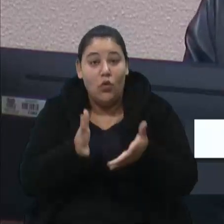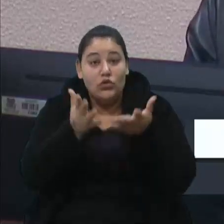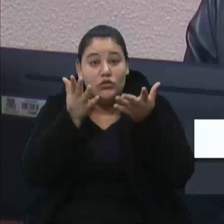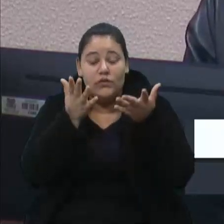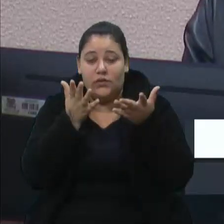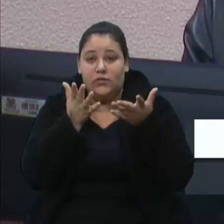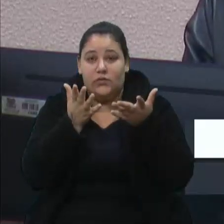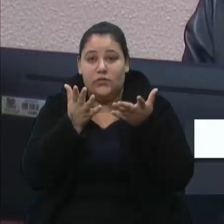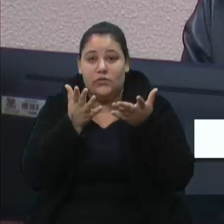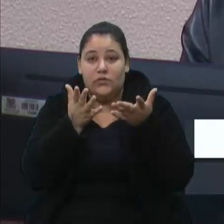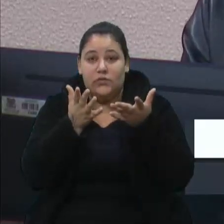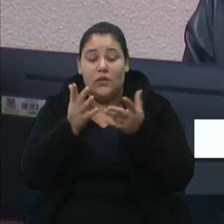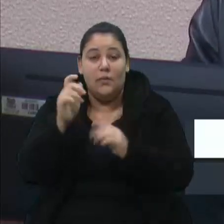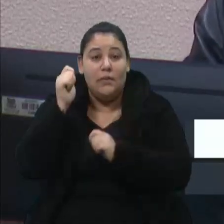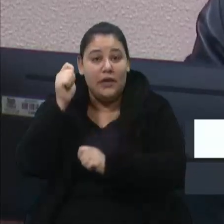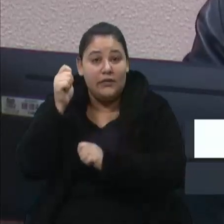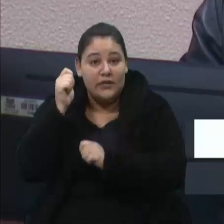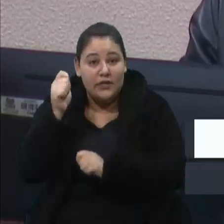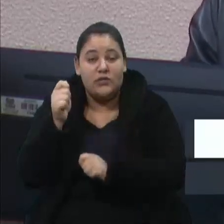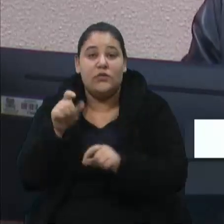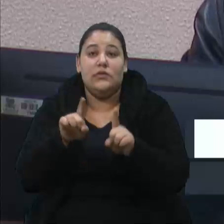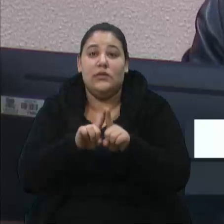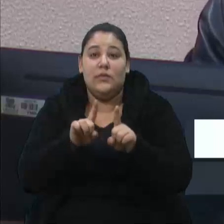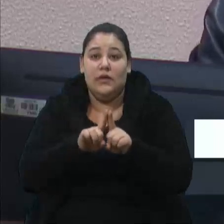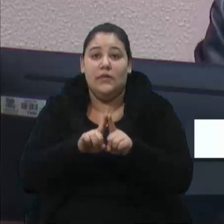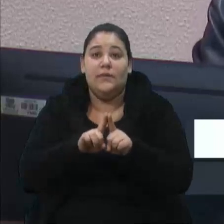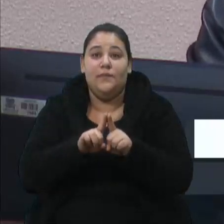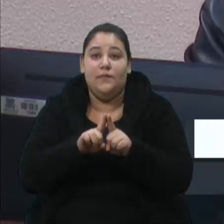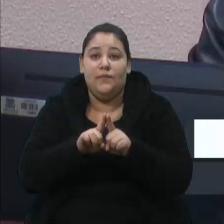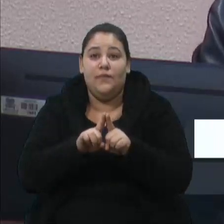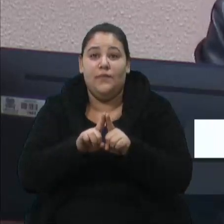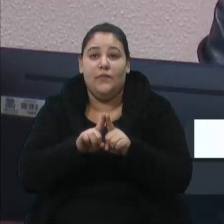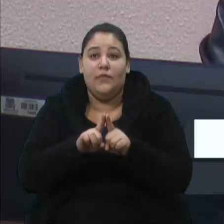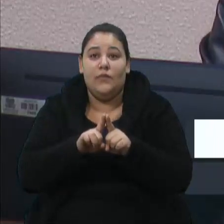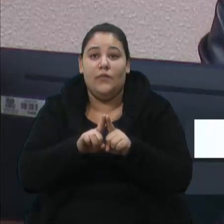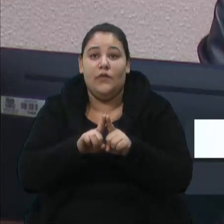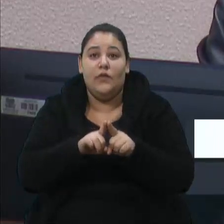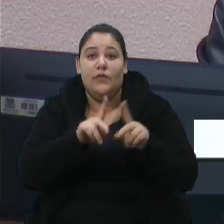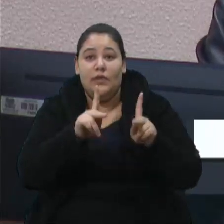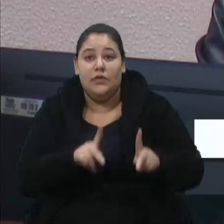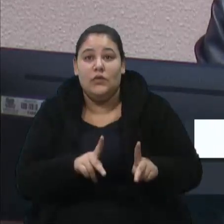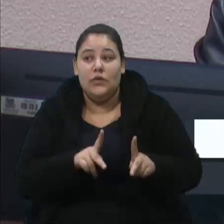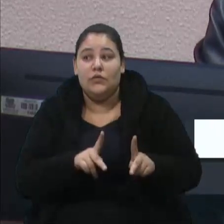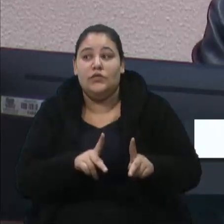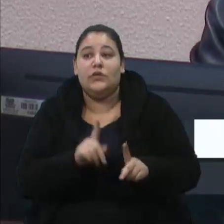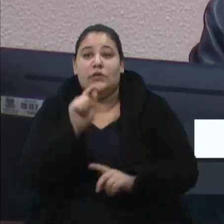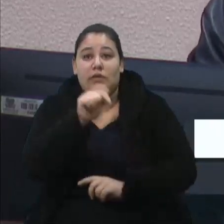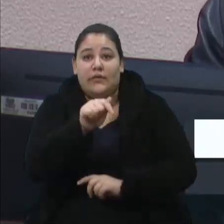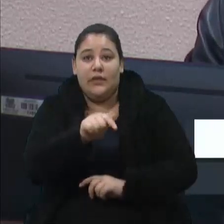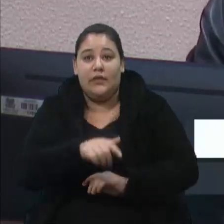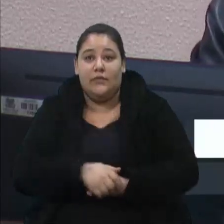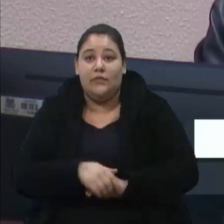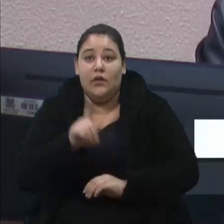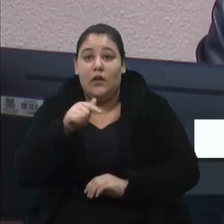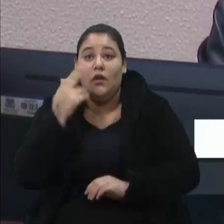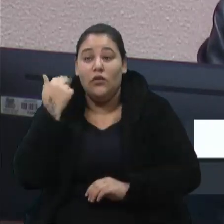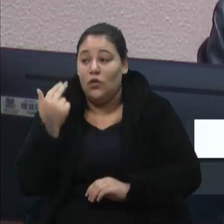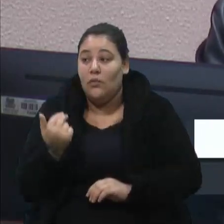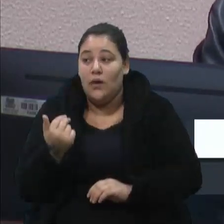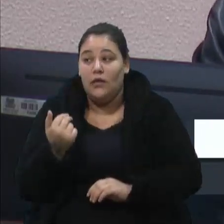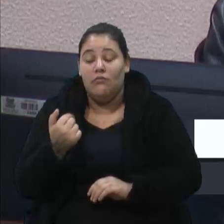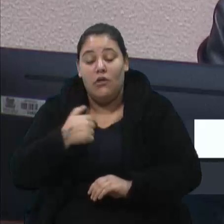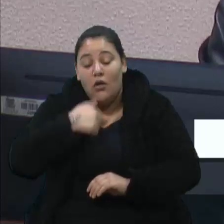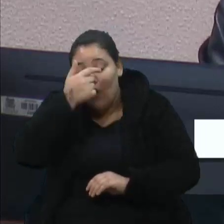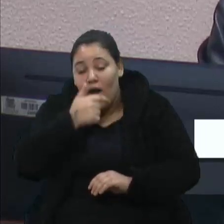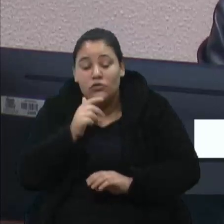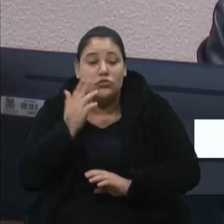motivando manifestações e reações de quem estava aqui no plenário. Isso é normal, considero isso